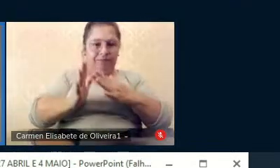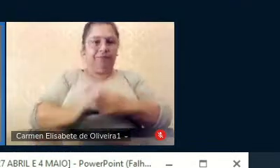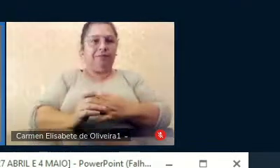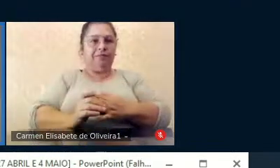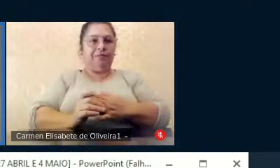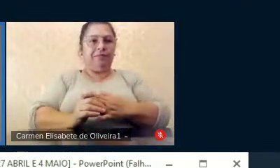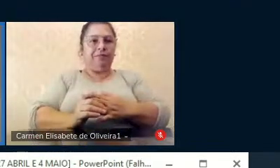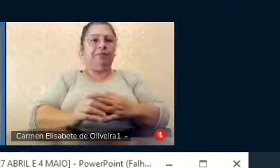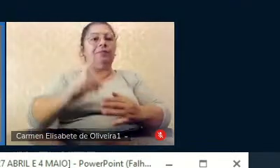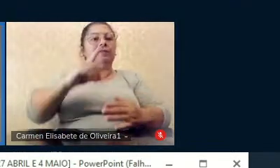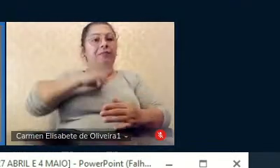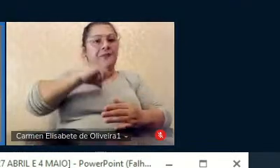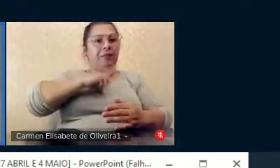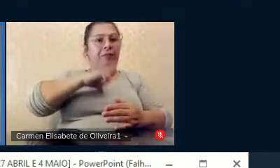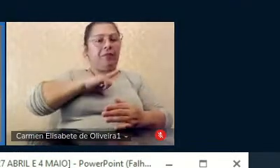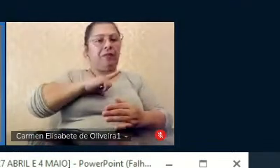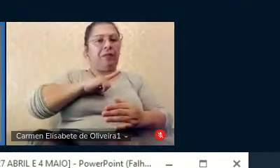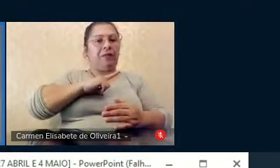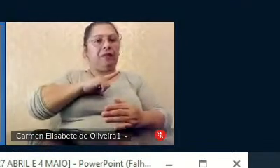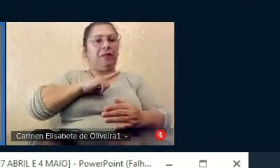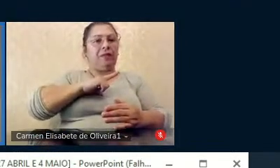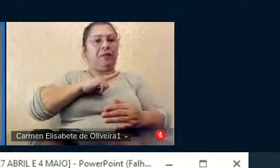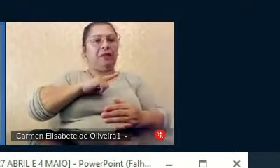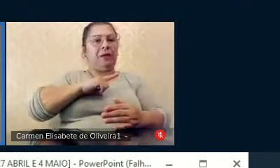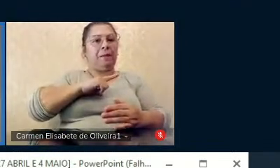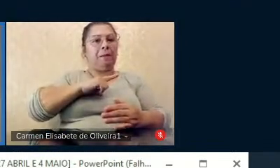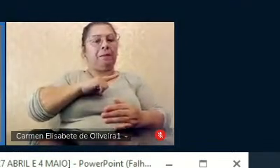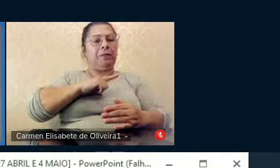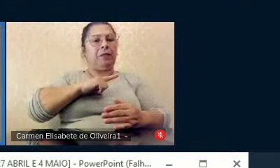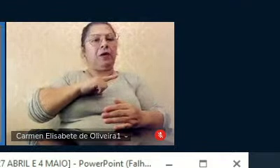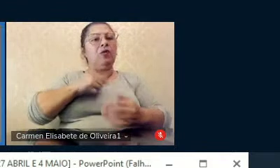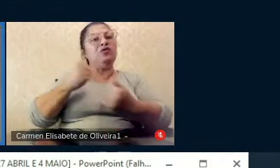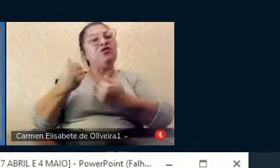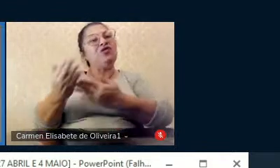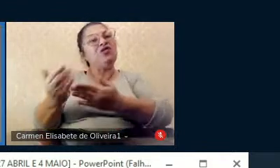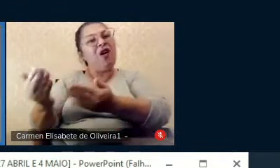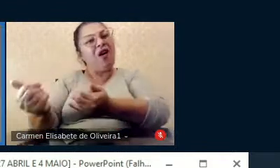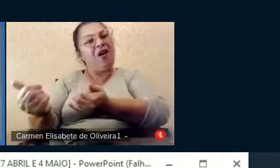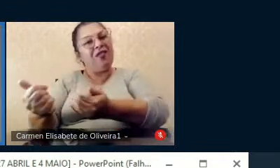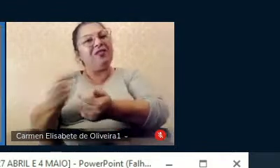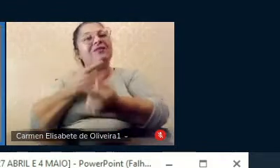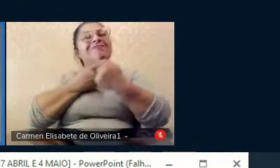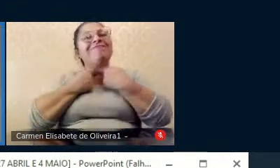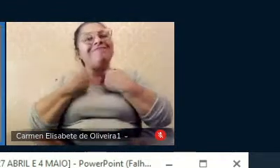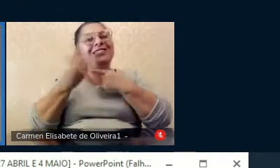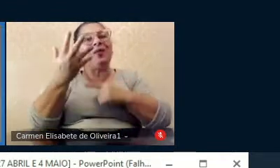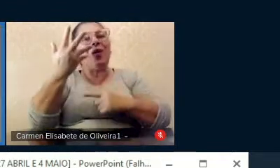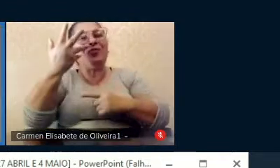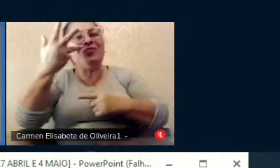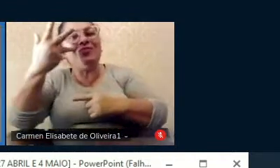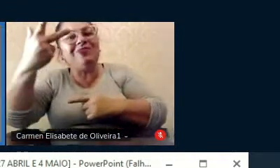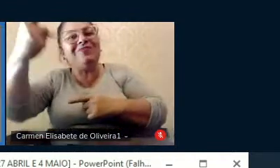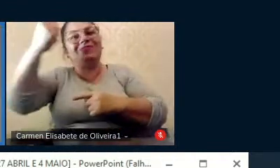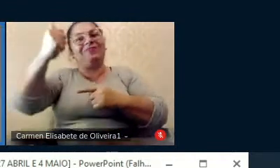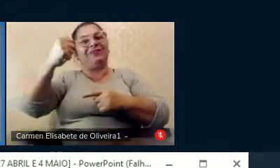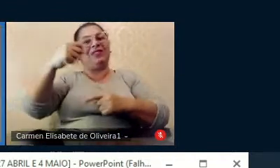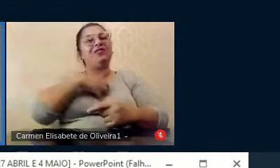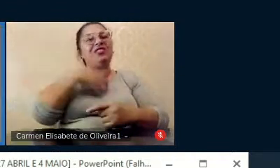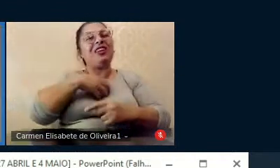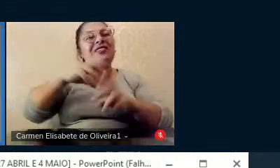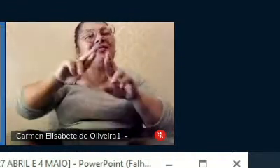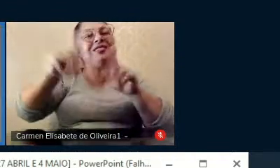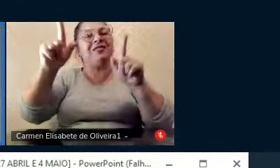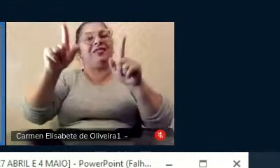está cativando a questão os jovens estão produzindo bastante coisas diferentes. A gente